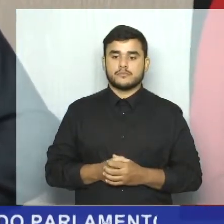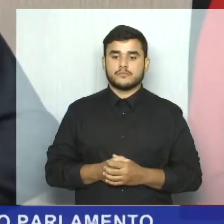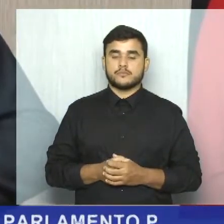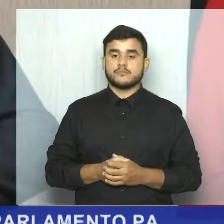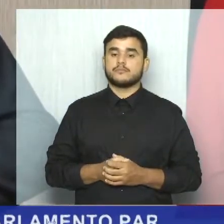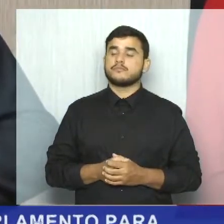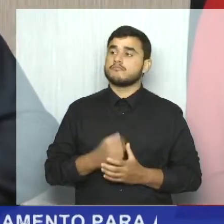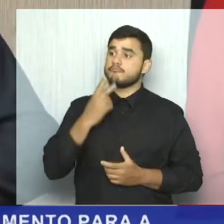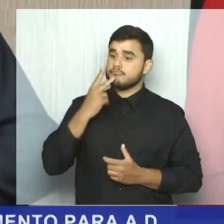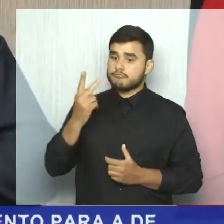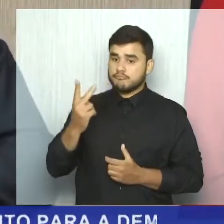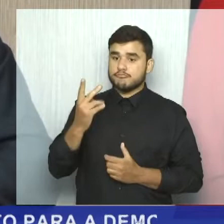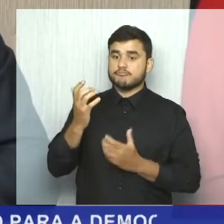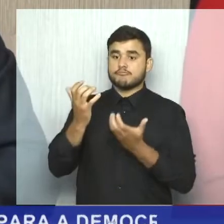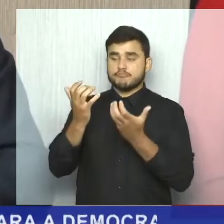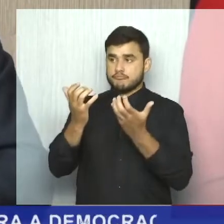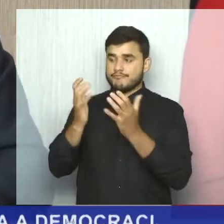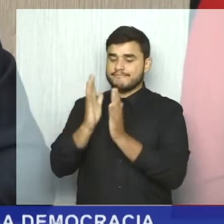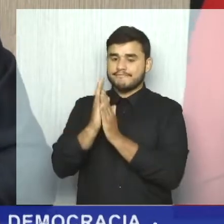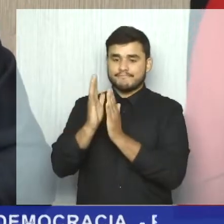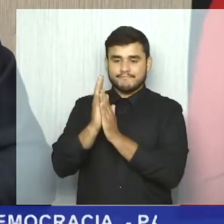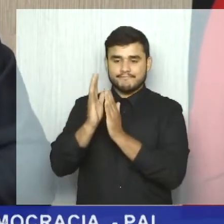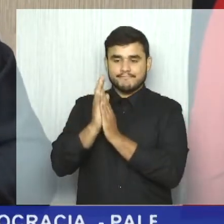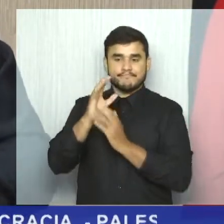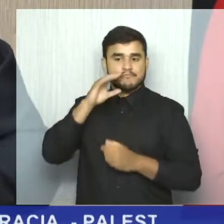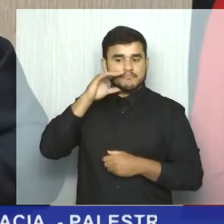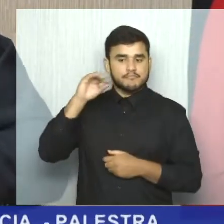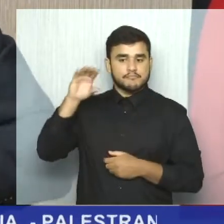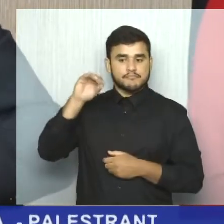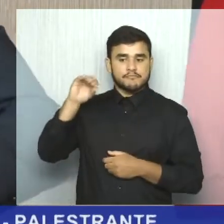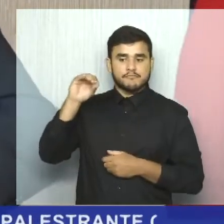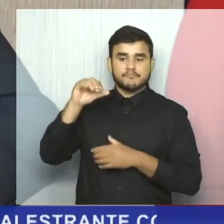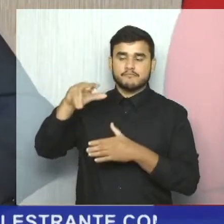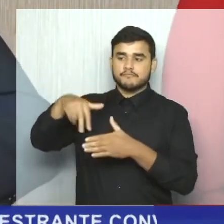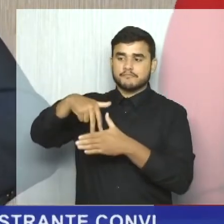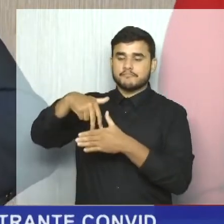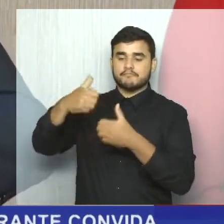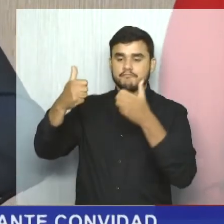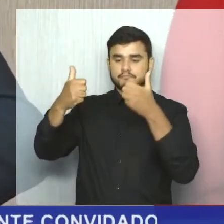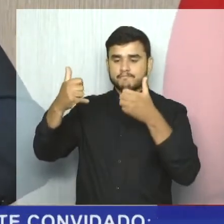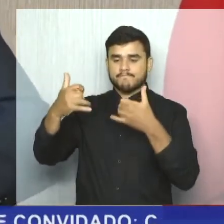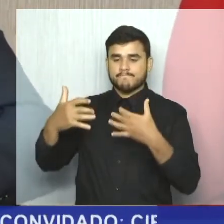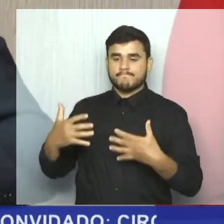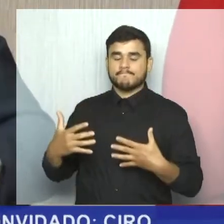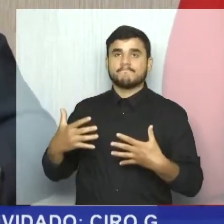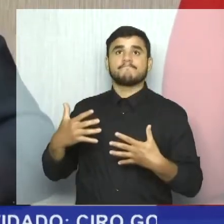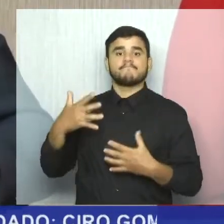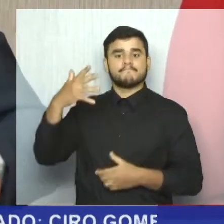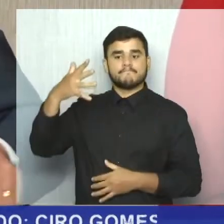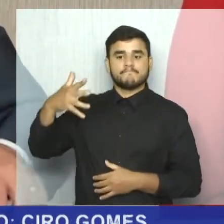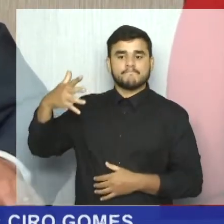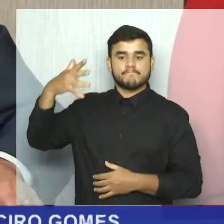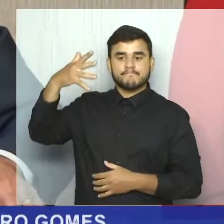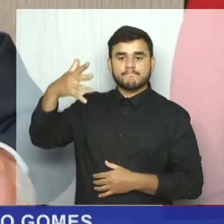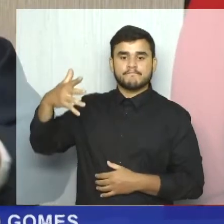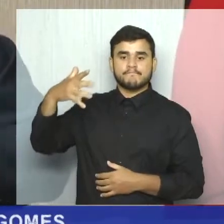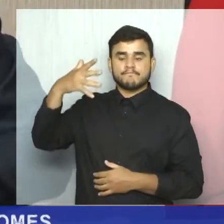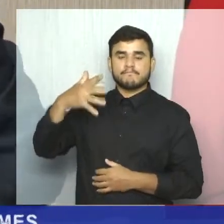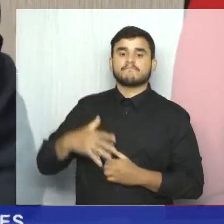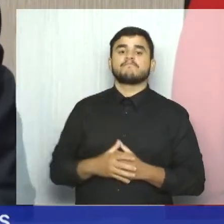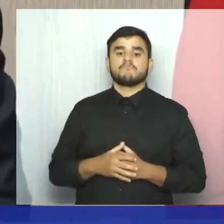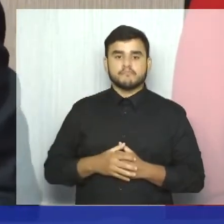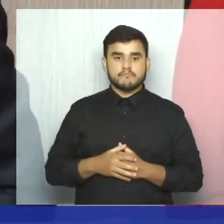parabenizar aqui o nosso palestrante, Ciro Gomes, pela palestra, por essa aula que com certeza nos